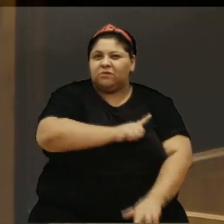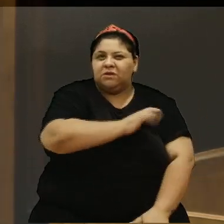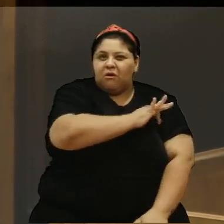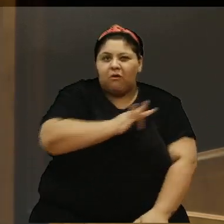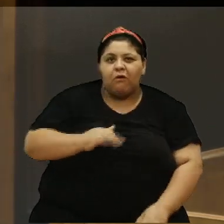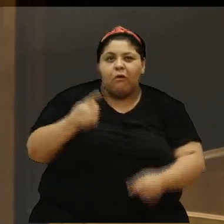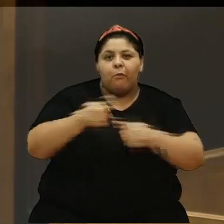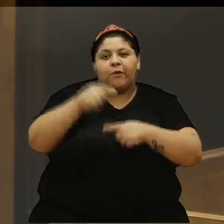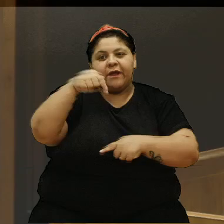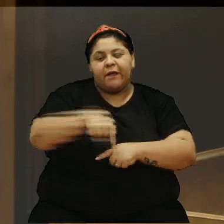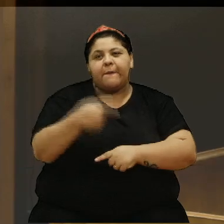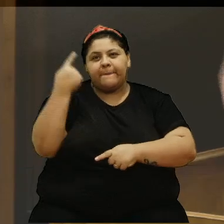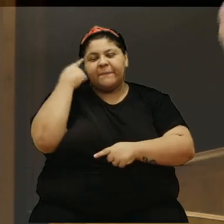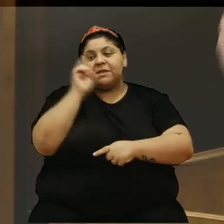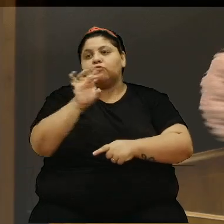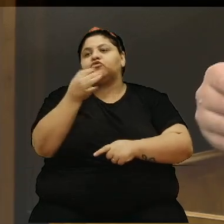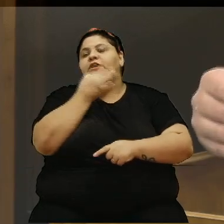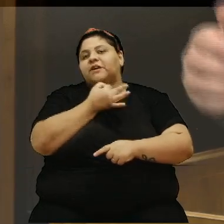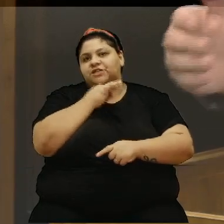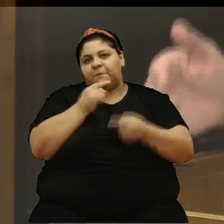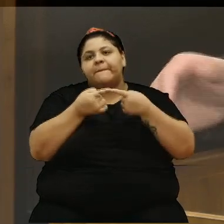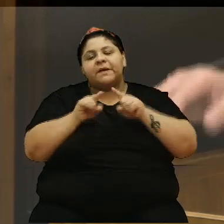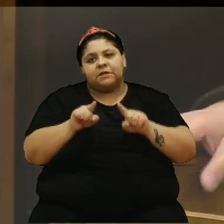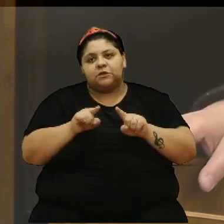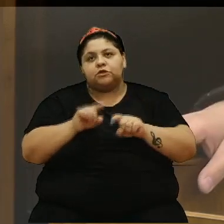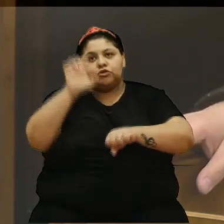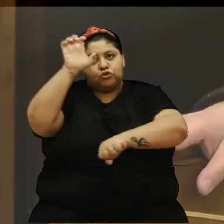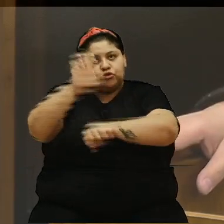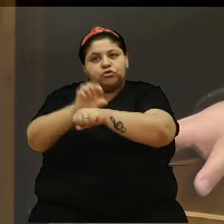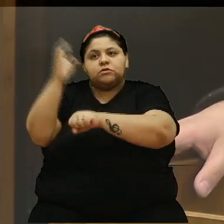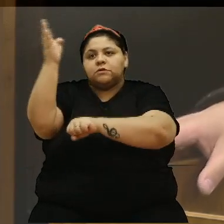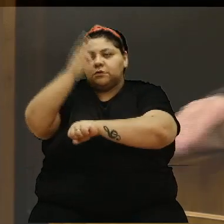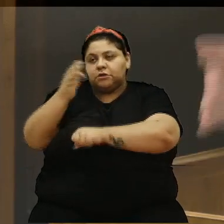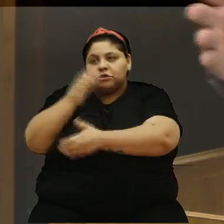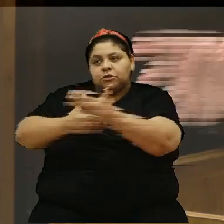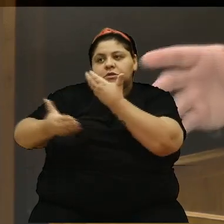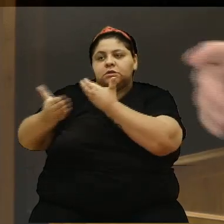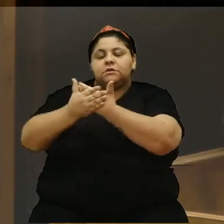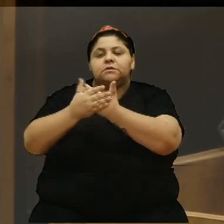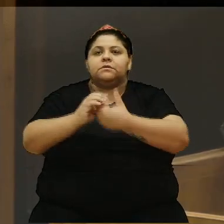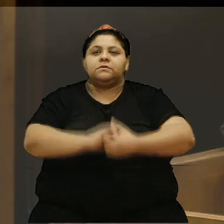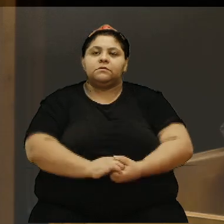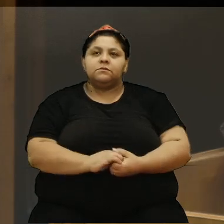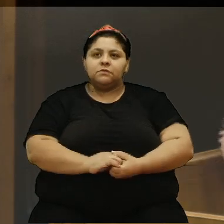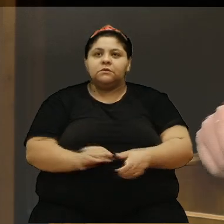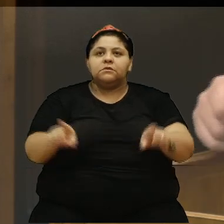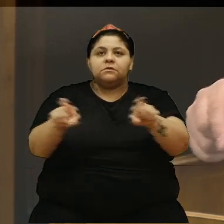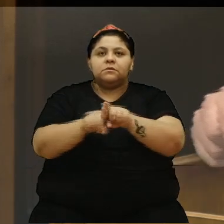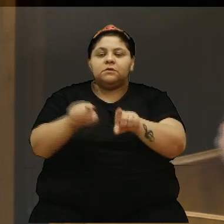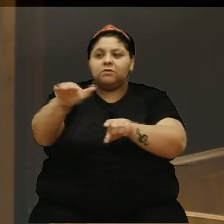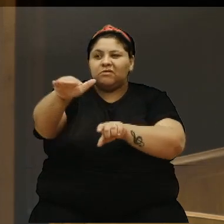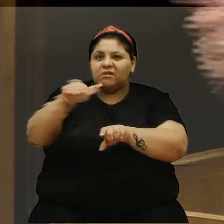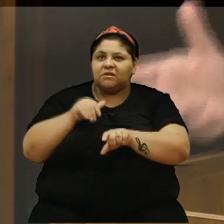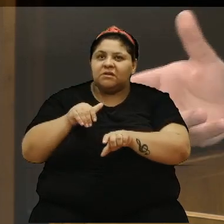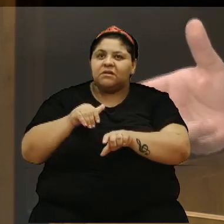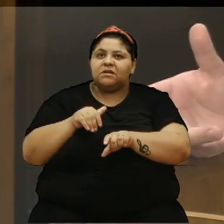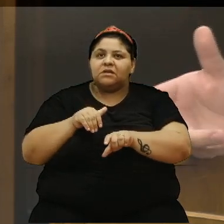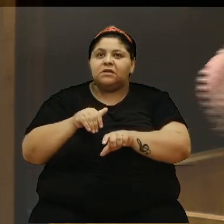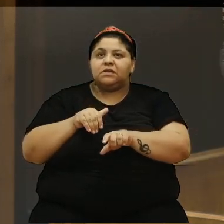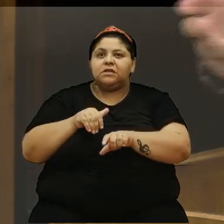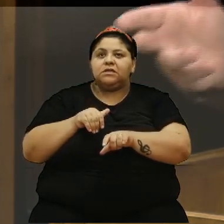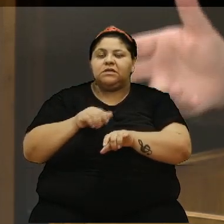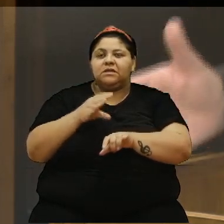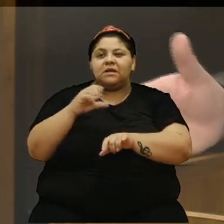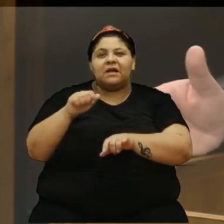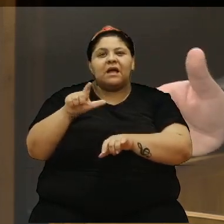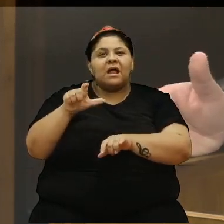porque aqui nós temos que pensar não apenas em Caxias, mas no estado gaúcho como um todo. Além também de um socorro em situações de calamidade,